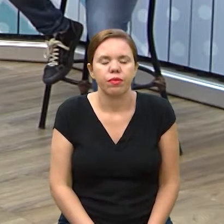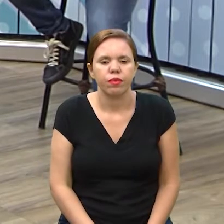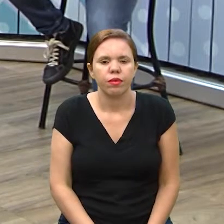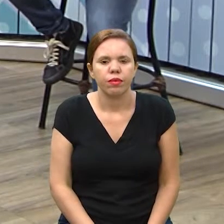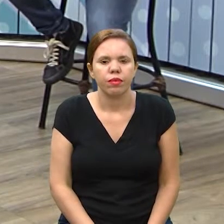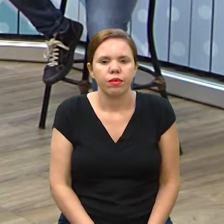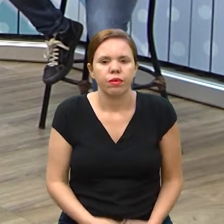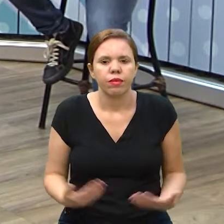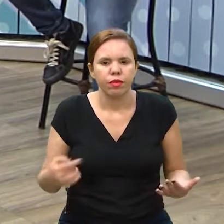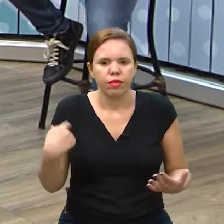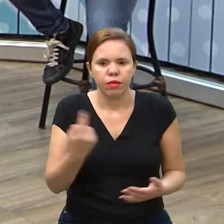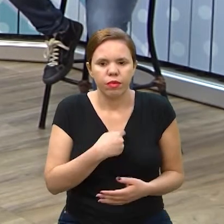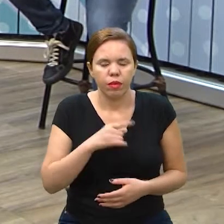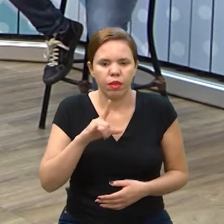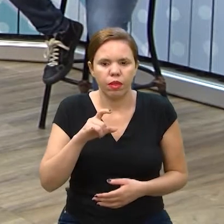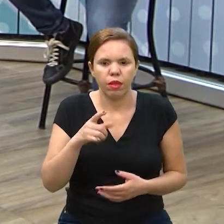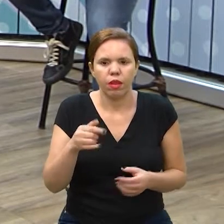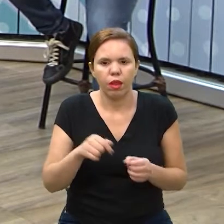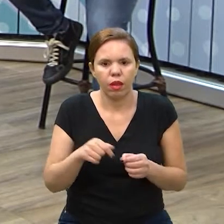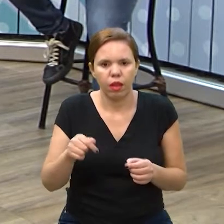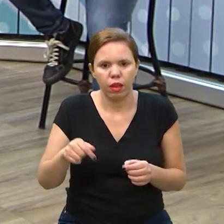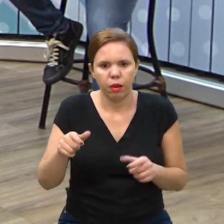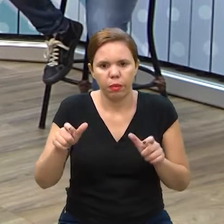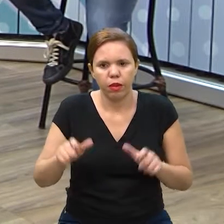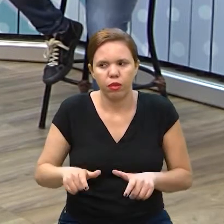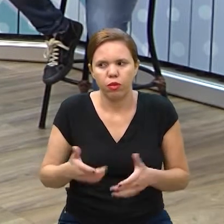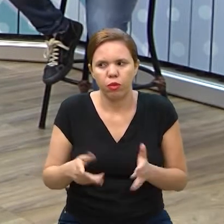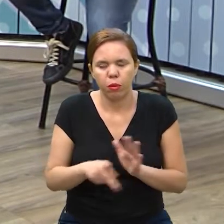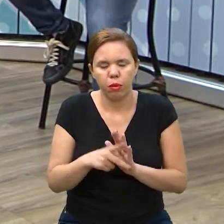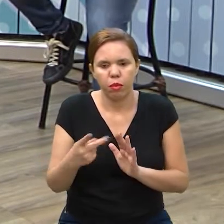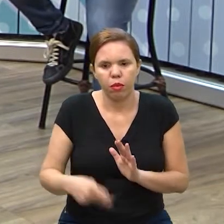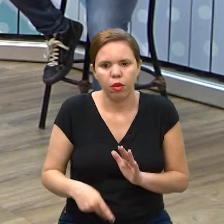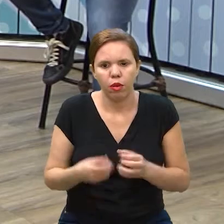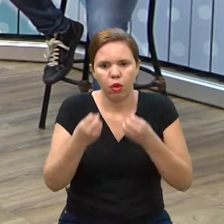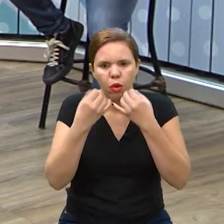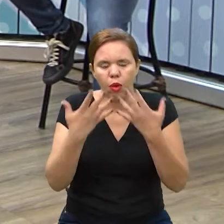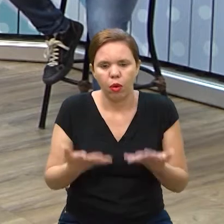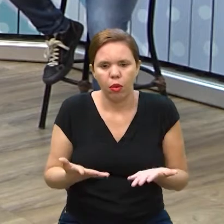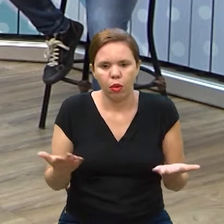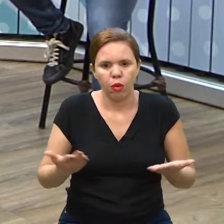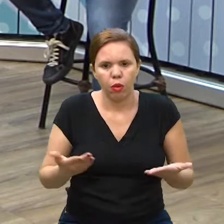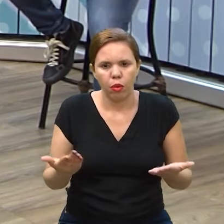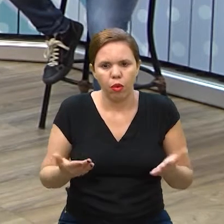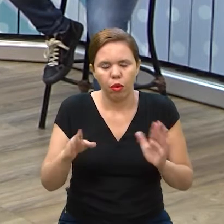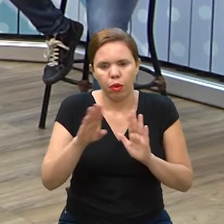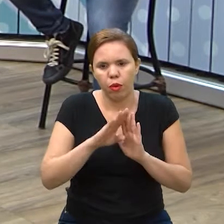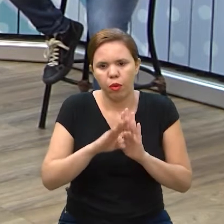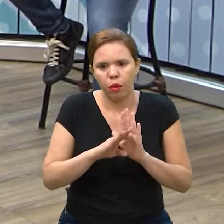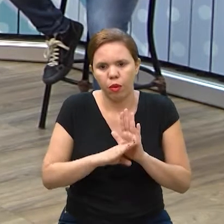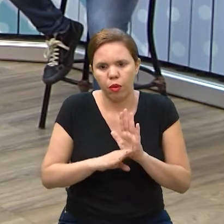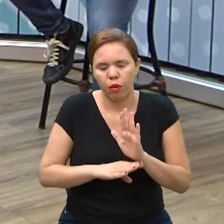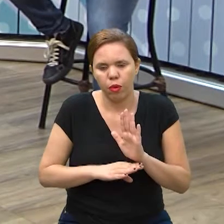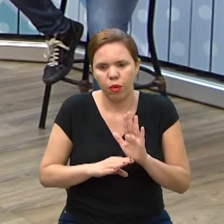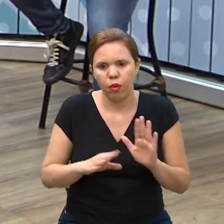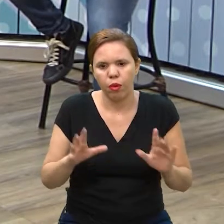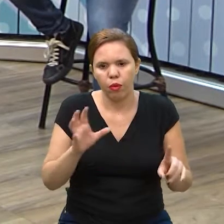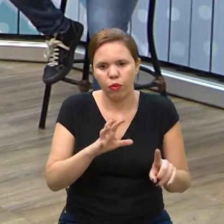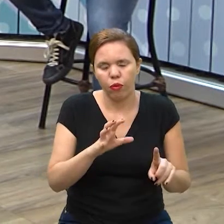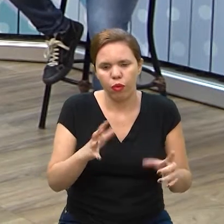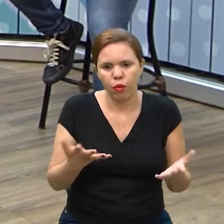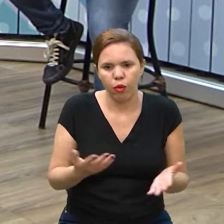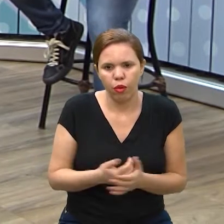a gente trouxe um Instagramer aqui no programa e ele até comentou que hoje é classificado em